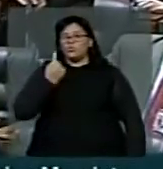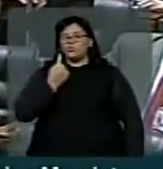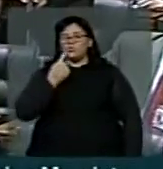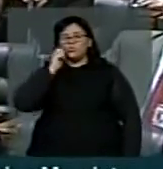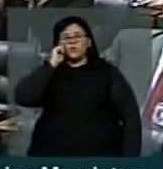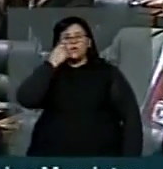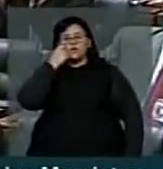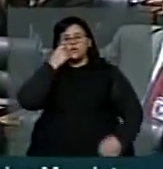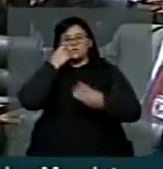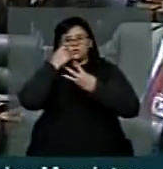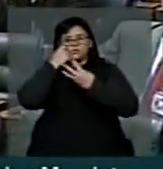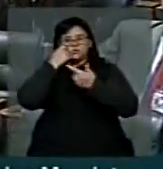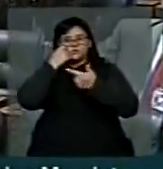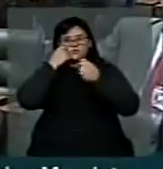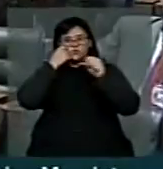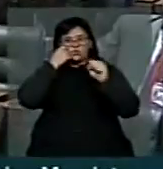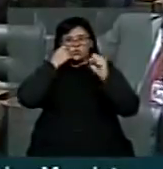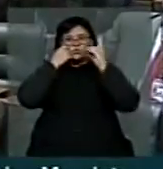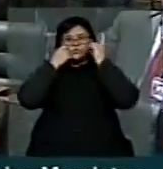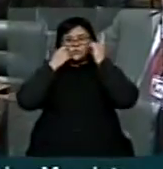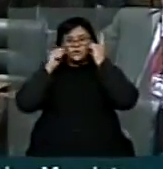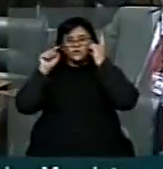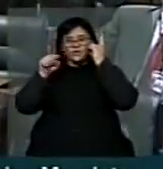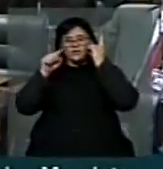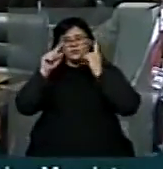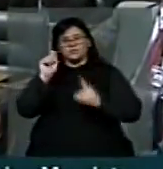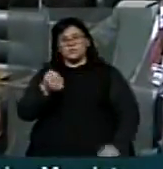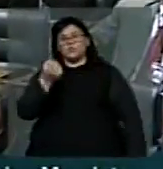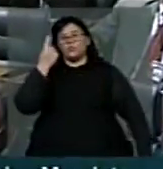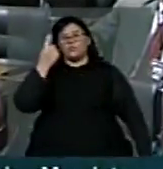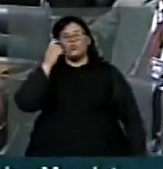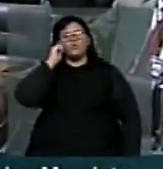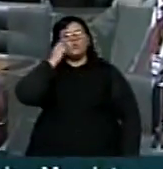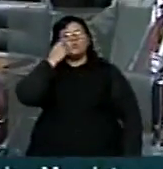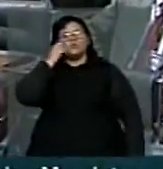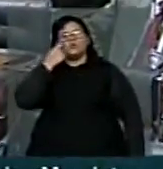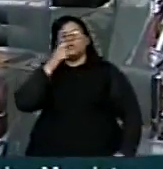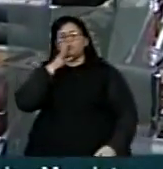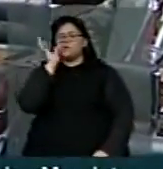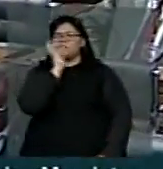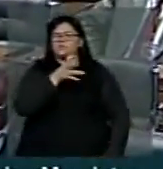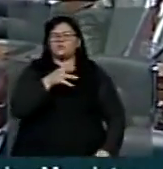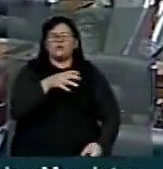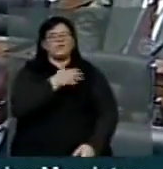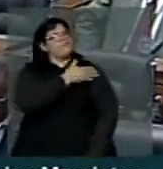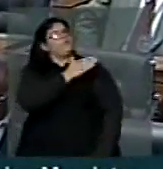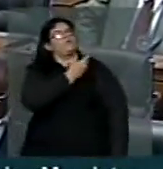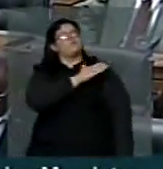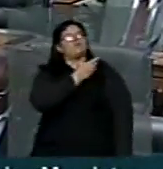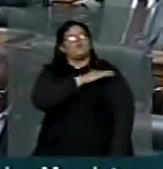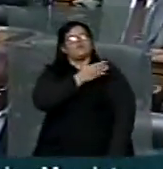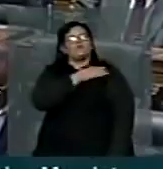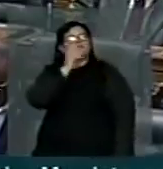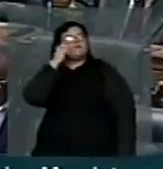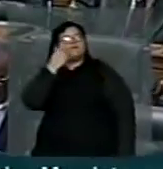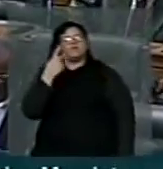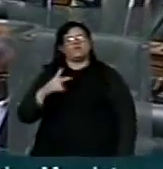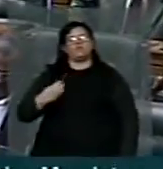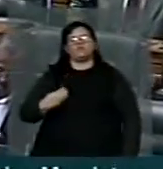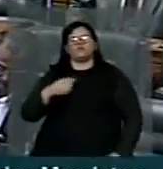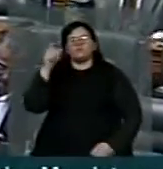os 328 constituintes que denunciavam o racismo na sociedade brasileira, presidente, é